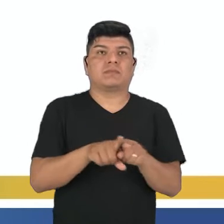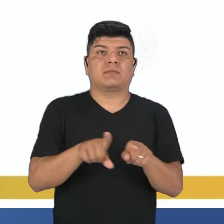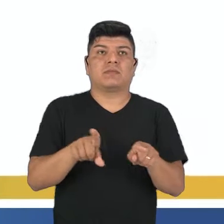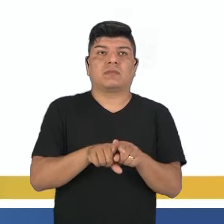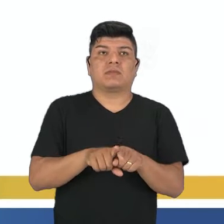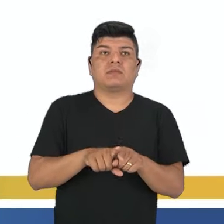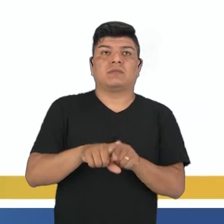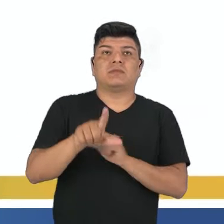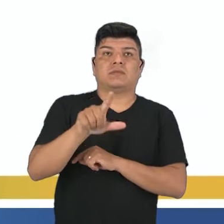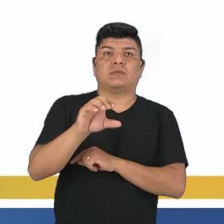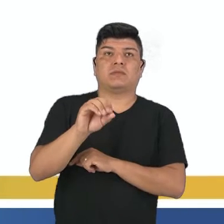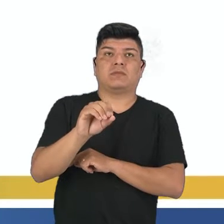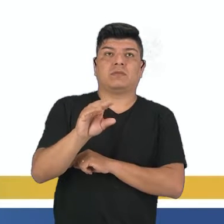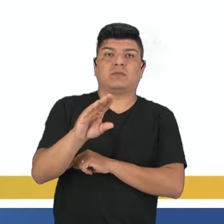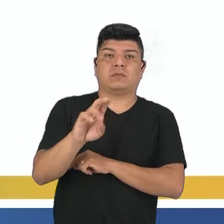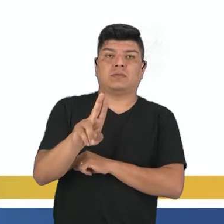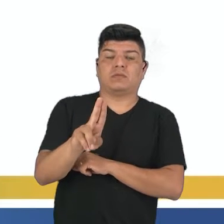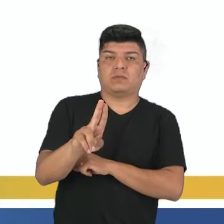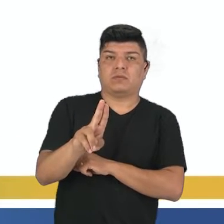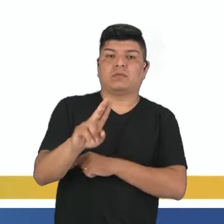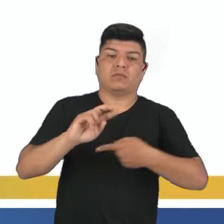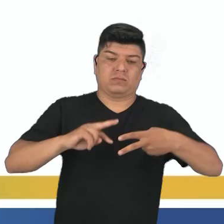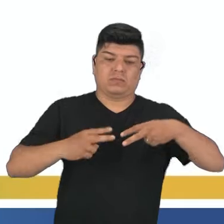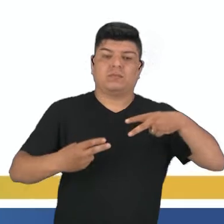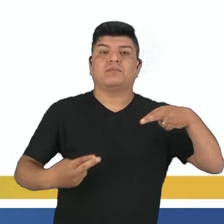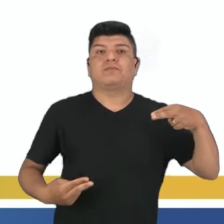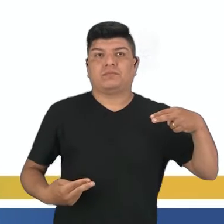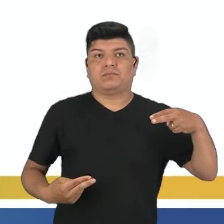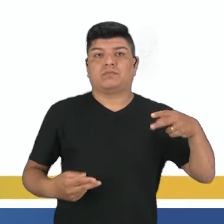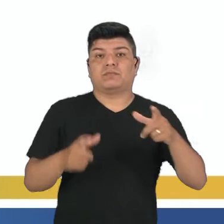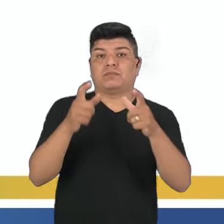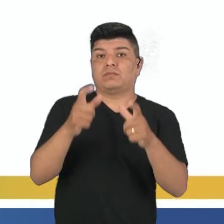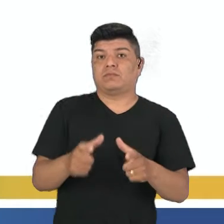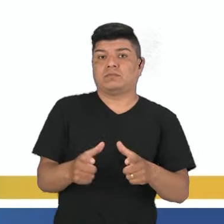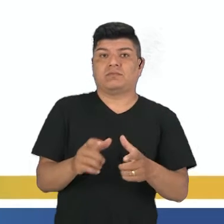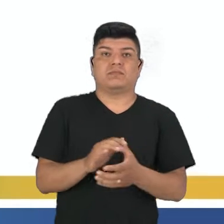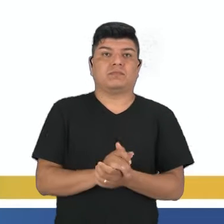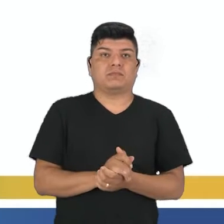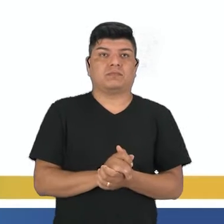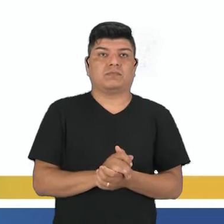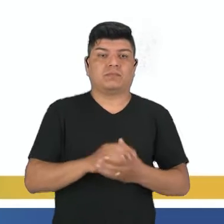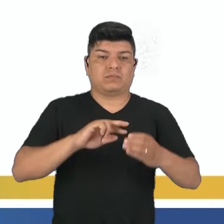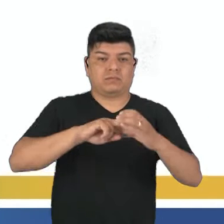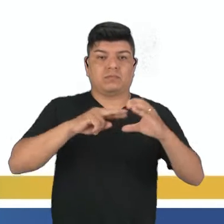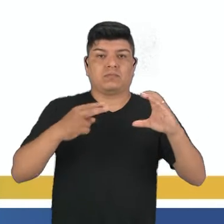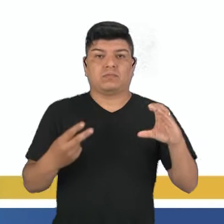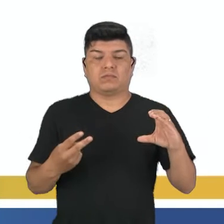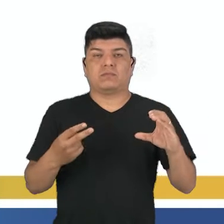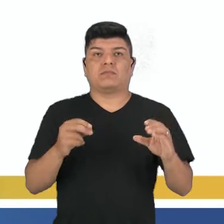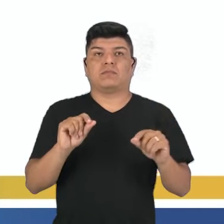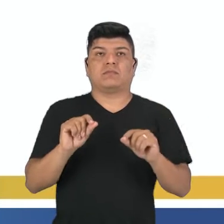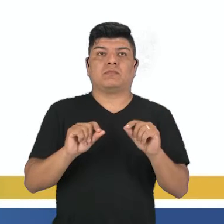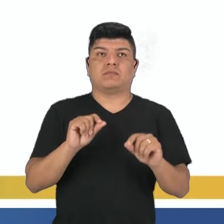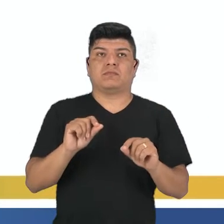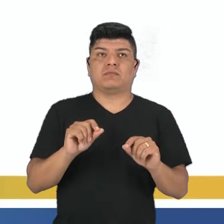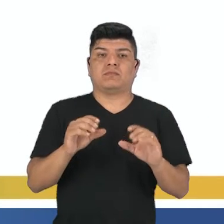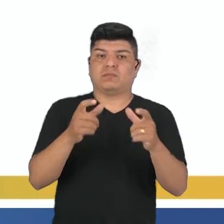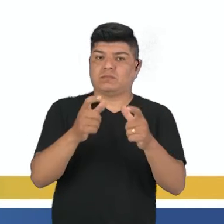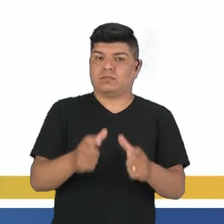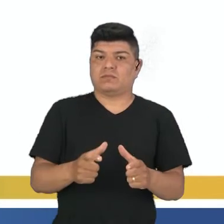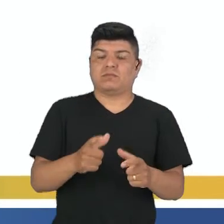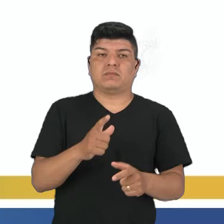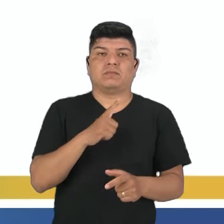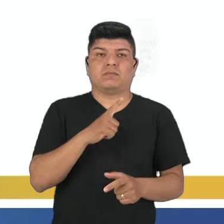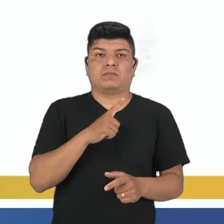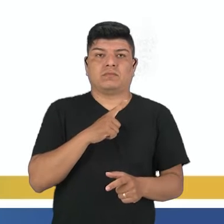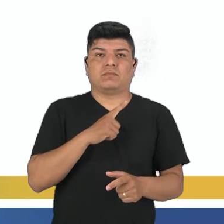loco genético ou loco genético. Ele é o local em que os cromossomos é o local onde se